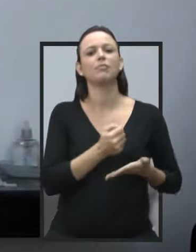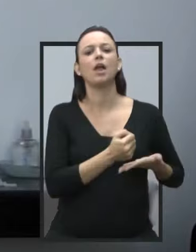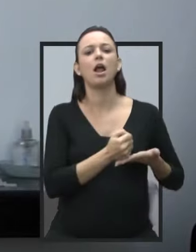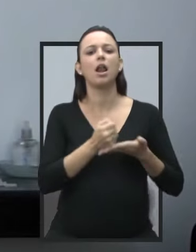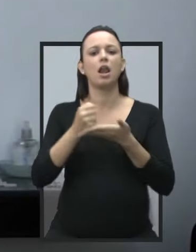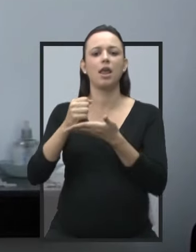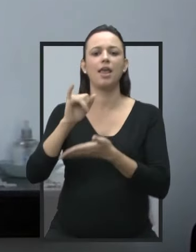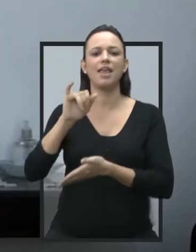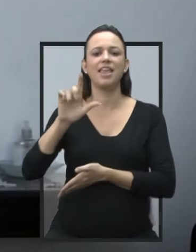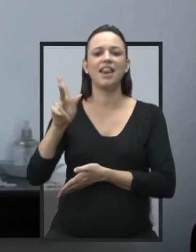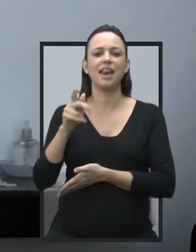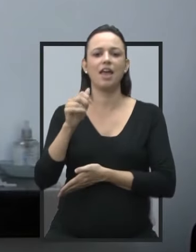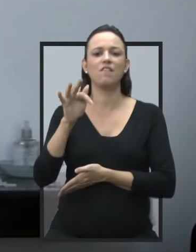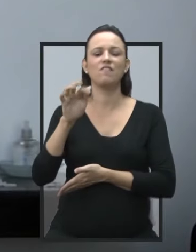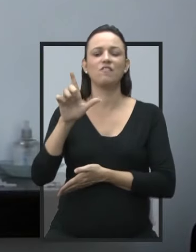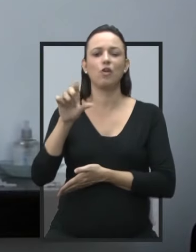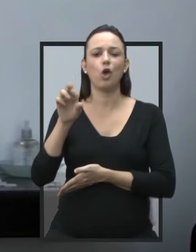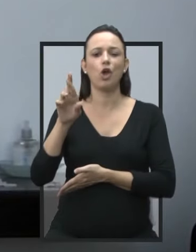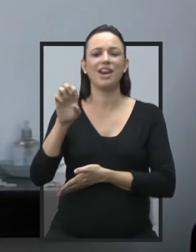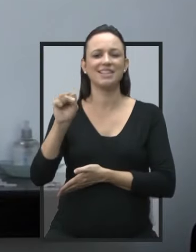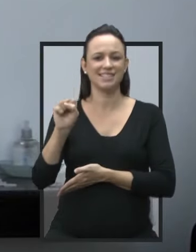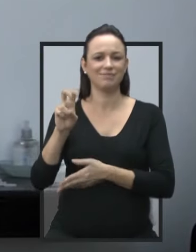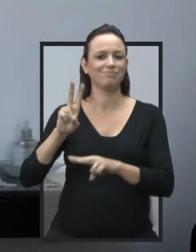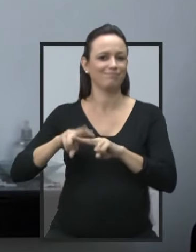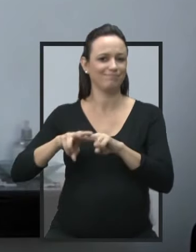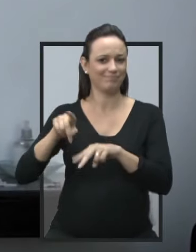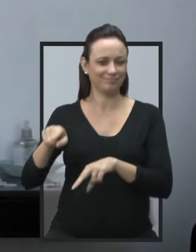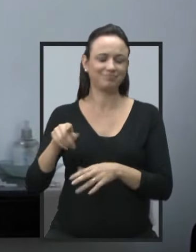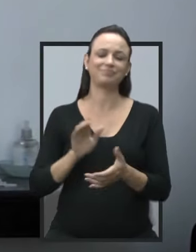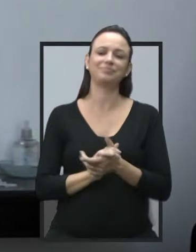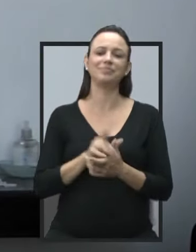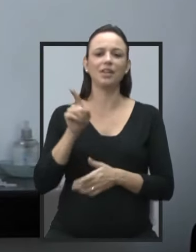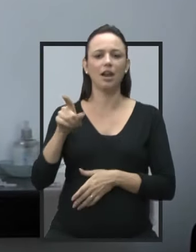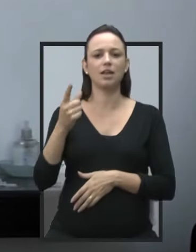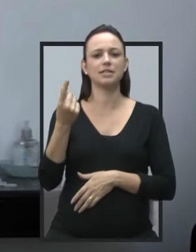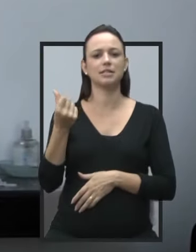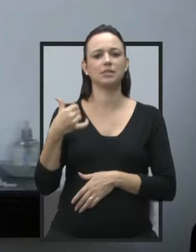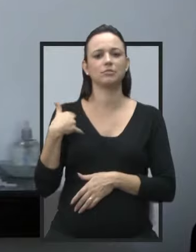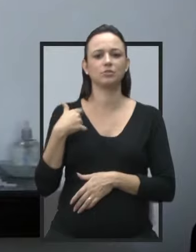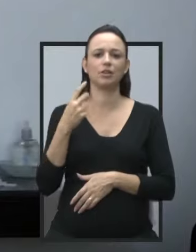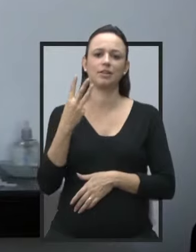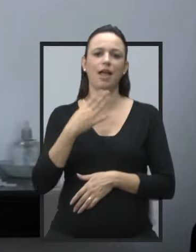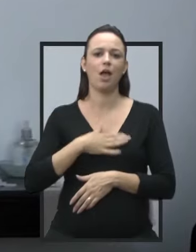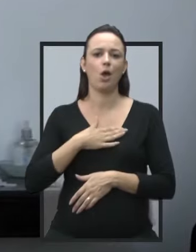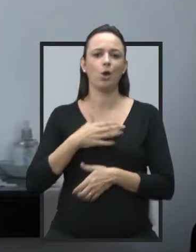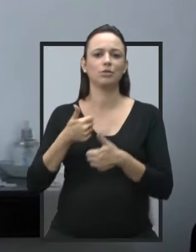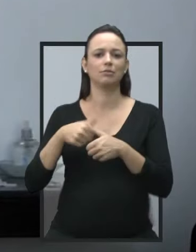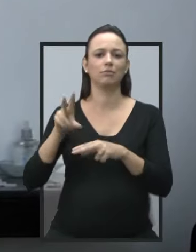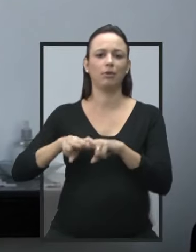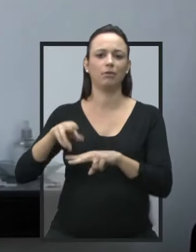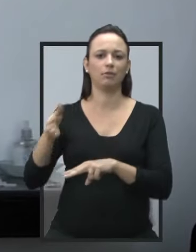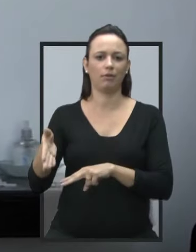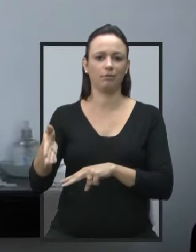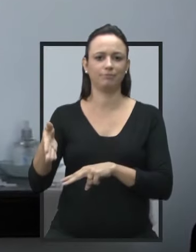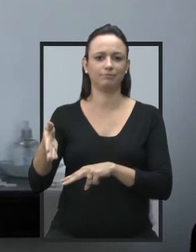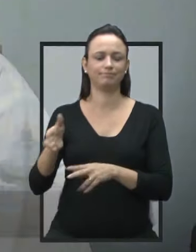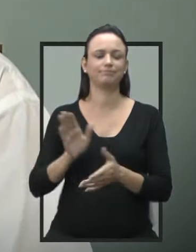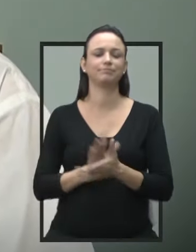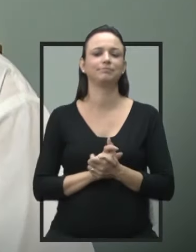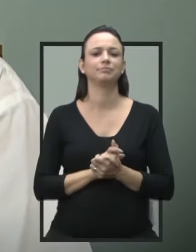eles foram levados para a Ilha das Flores. E ele fez 16 anos em 3 de agosto preso na Ilha das